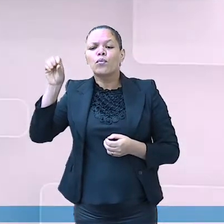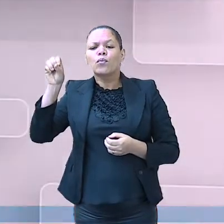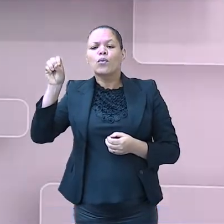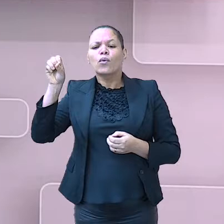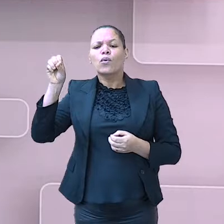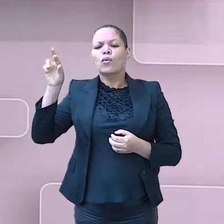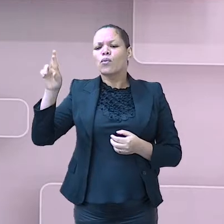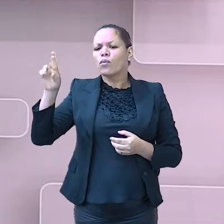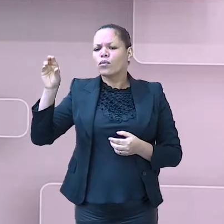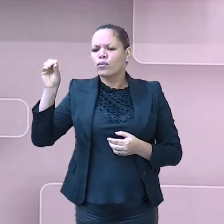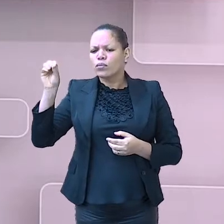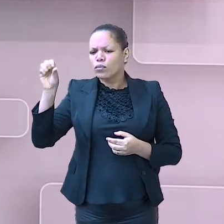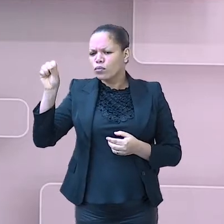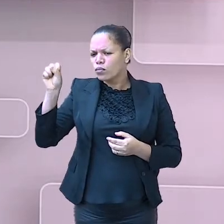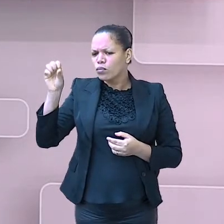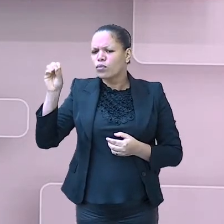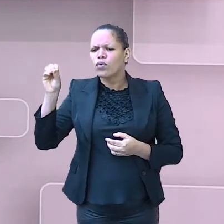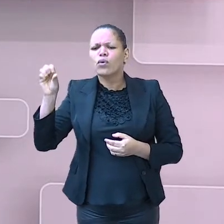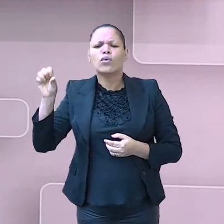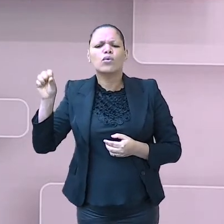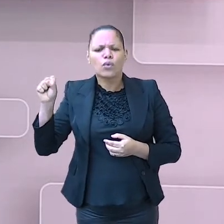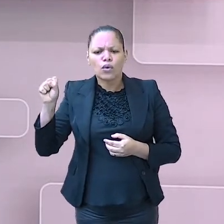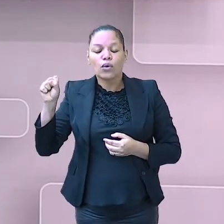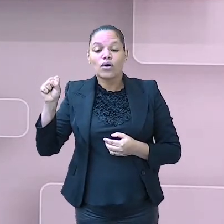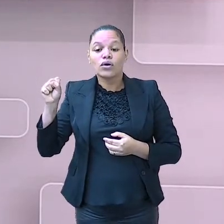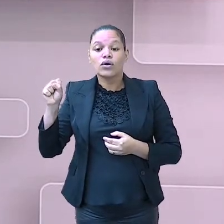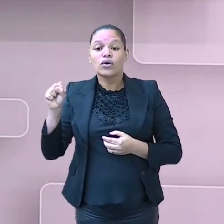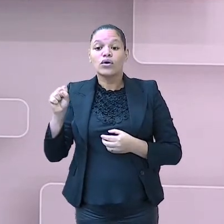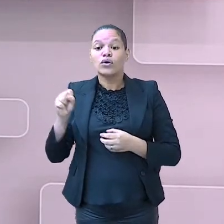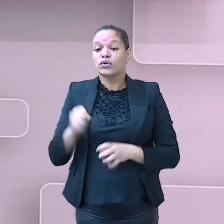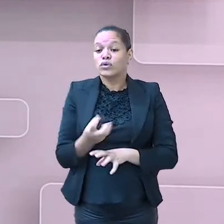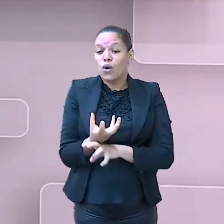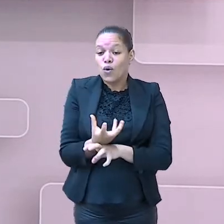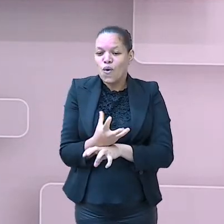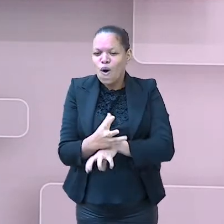mais resistência, mas eles também são mais